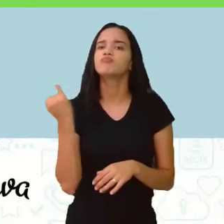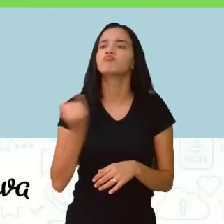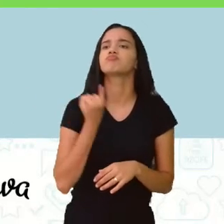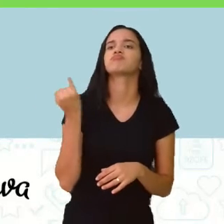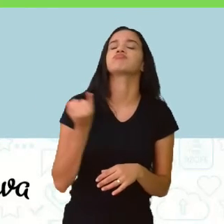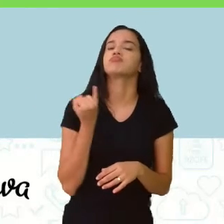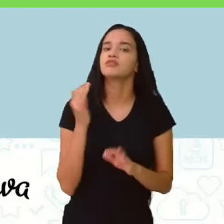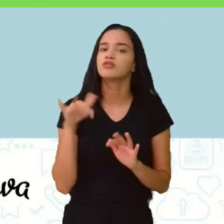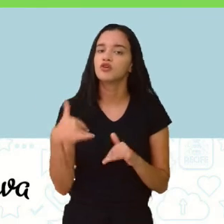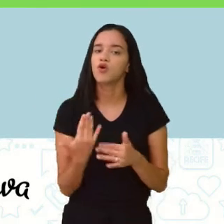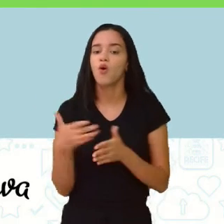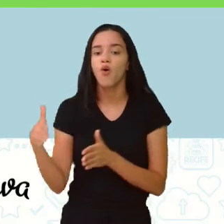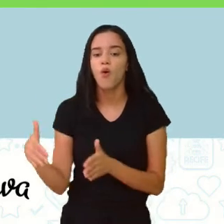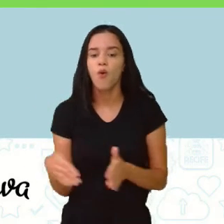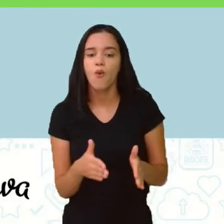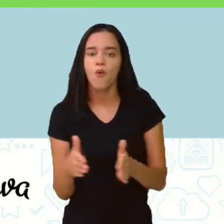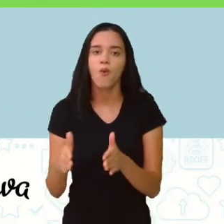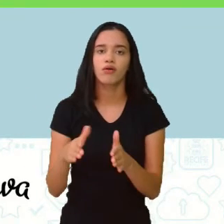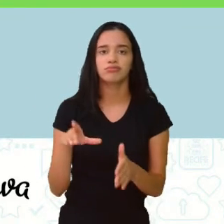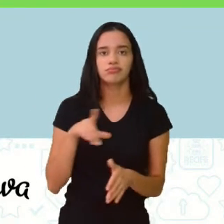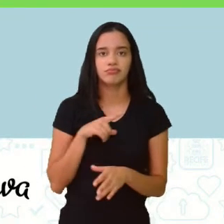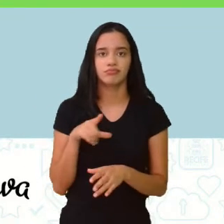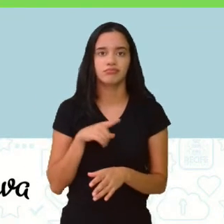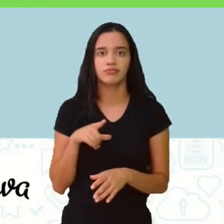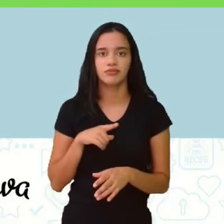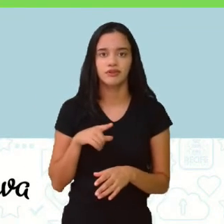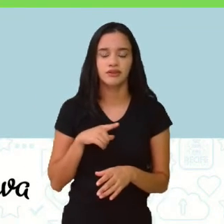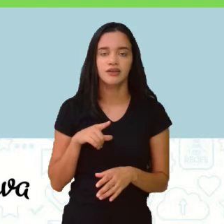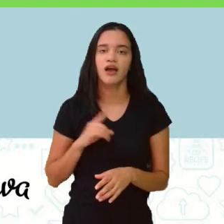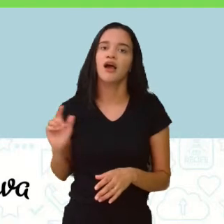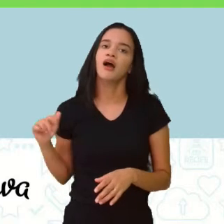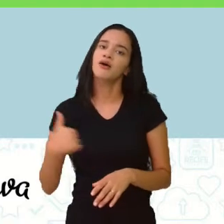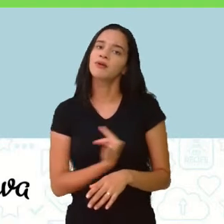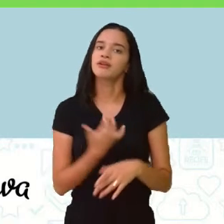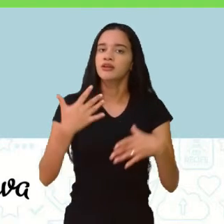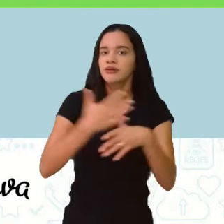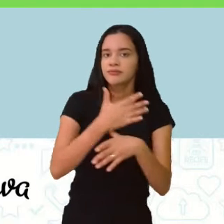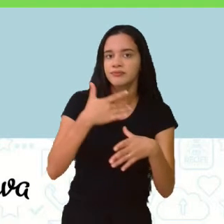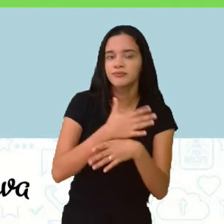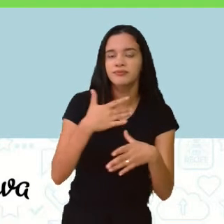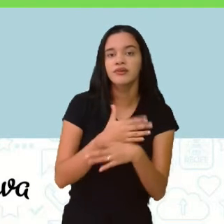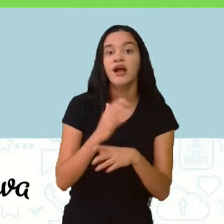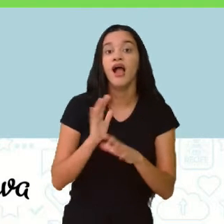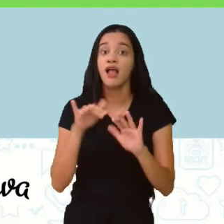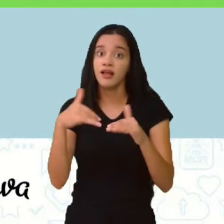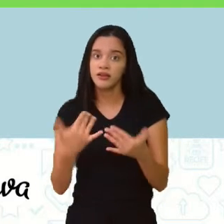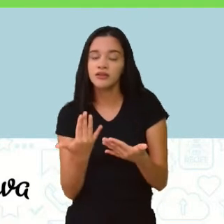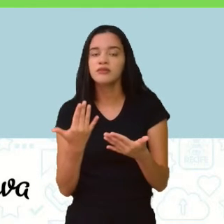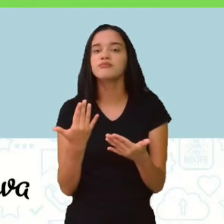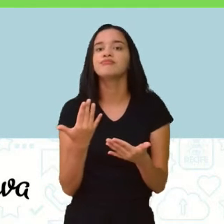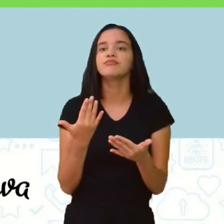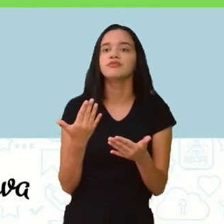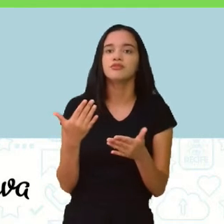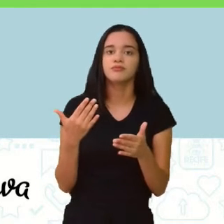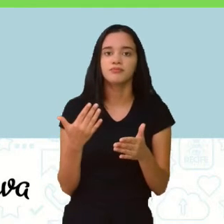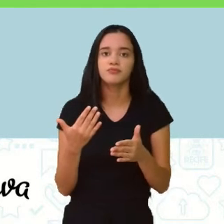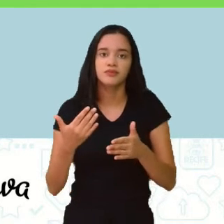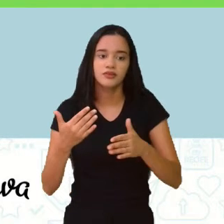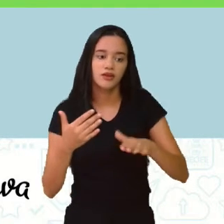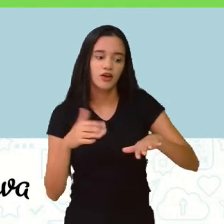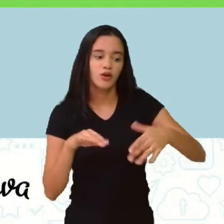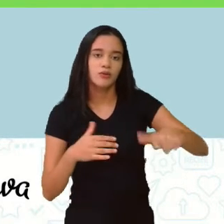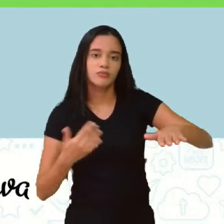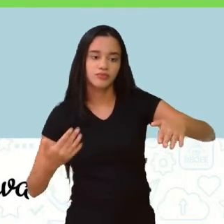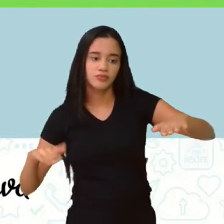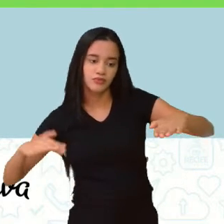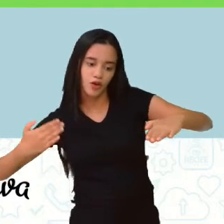o rio Capibaribe teve aí para a nossa cidade, né? Então, foi nas suas margens que primeiro